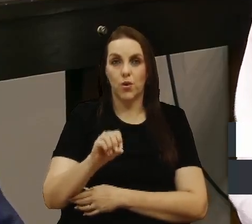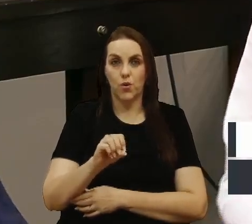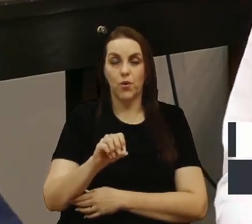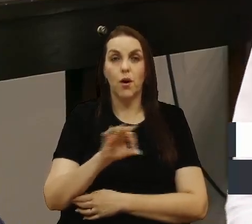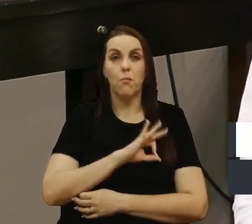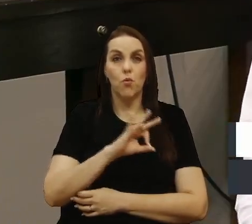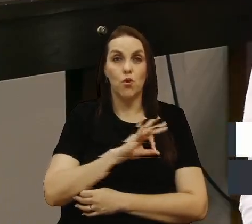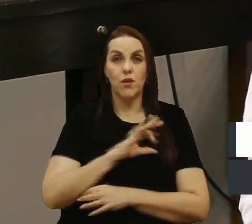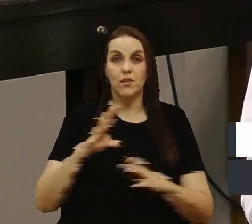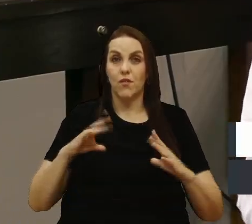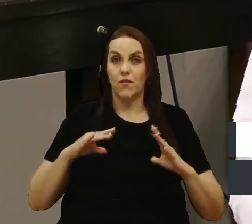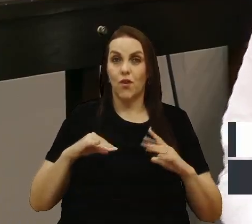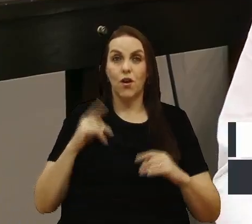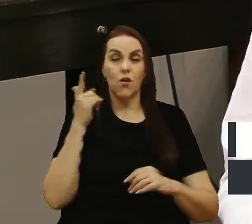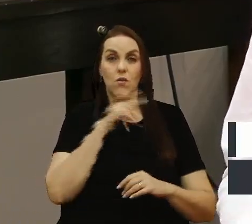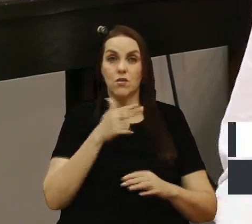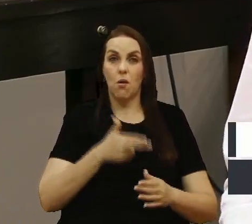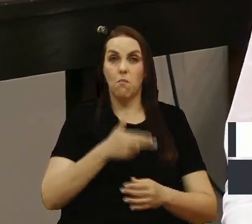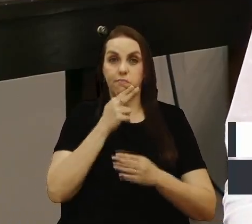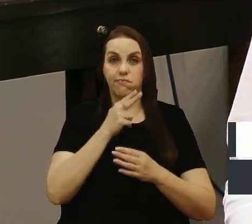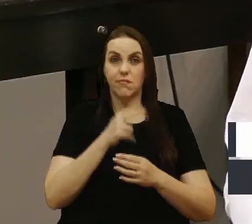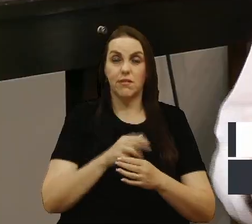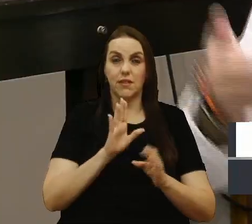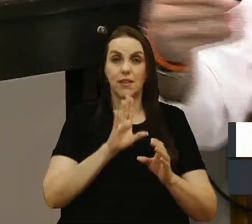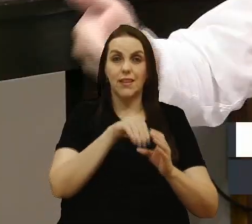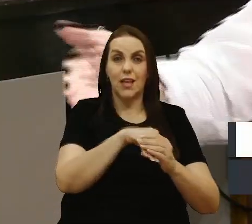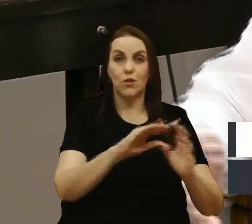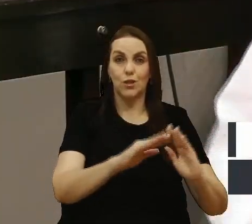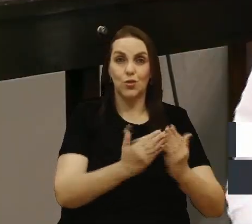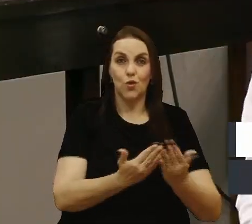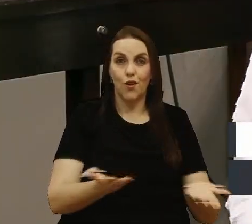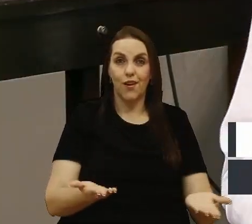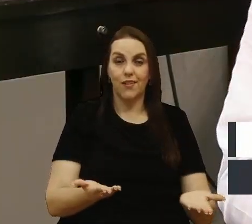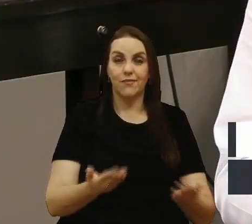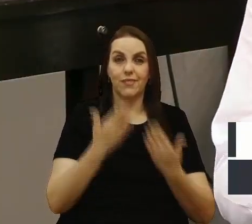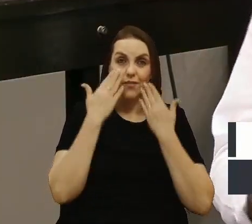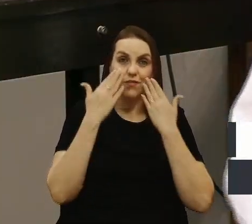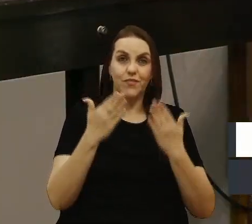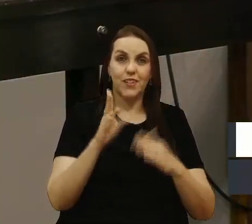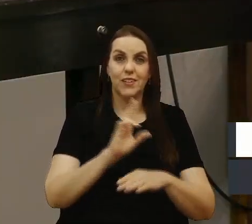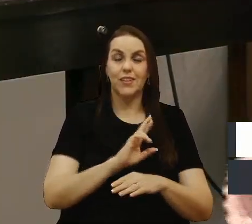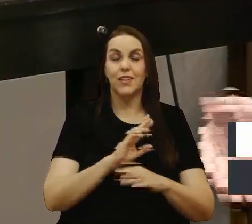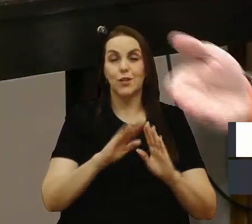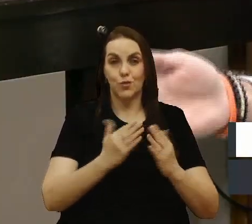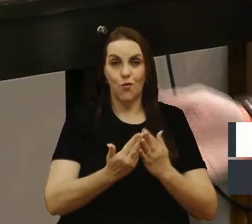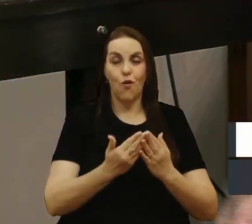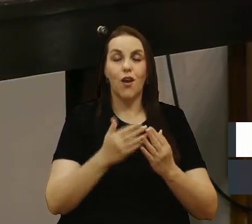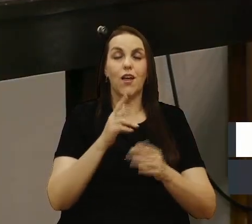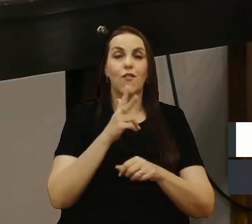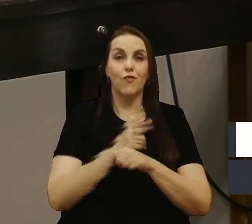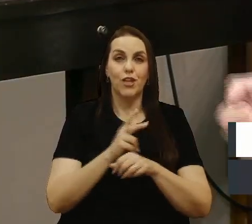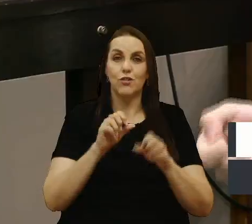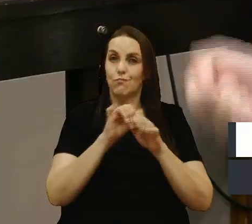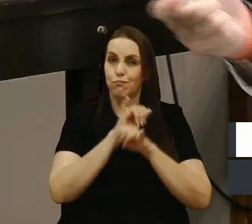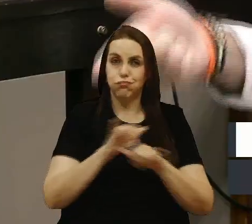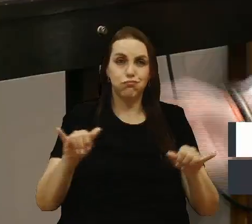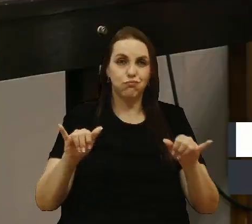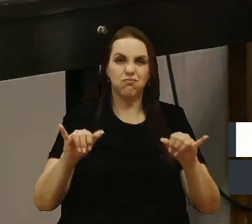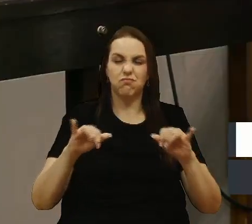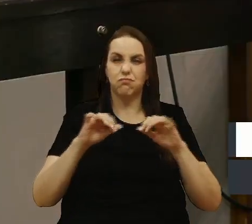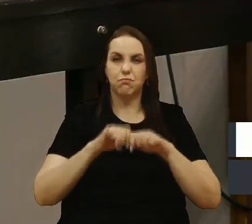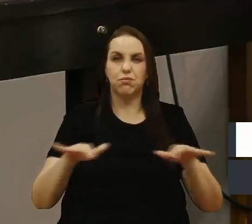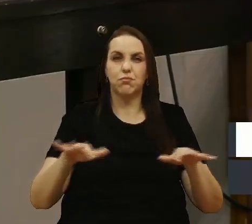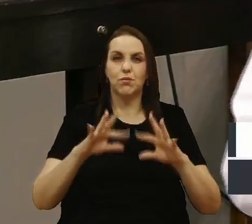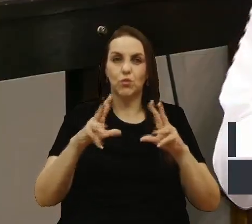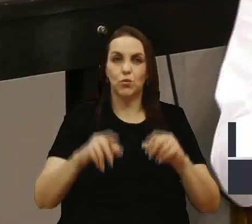também neutralizar um vagabundo entrando armado dentro de uma escola. Né? Estava na frente da escola, esse vídeo também viralizou, ela acabou, né, reagindo